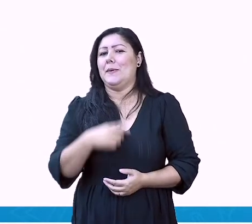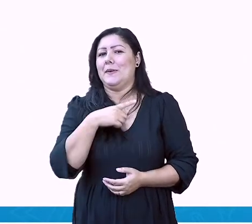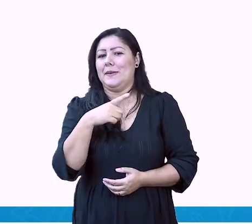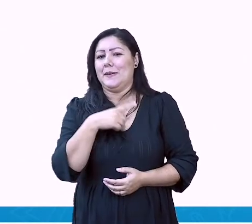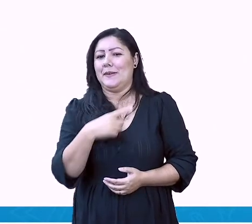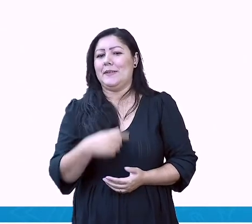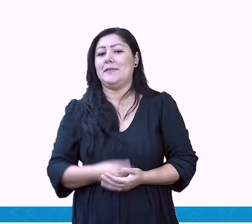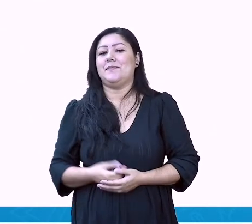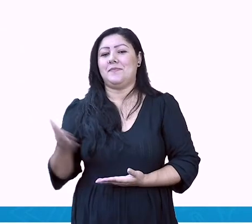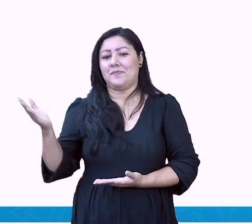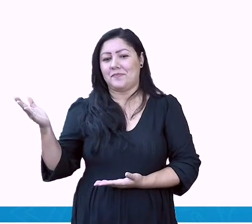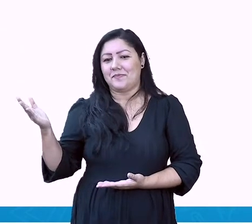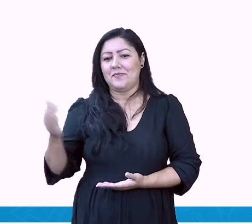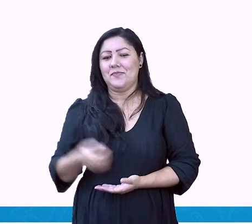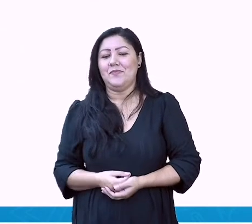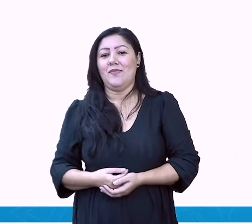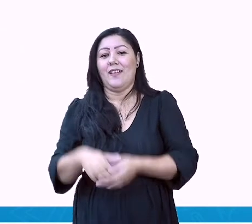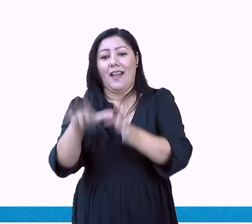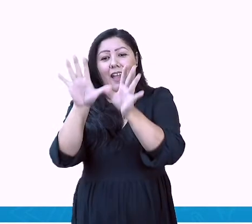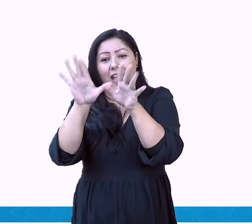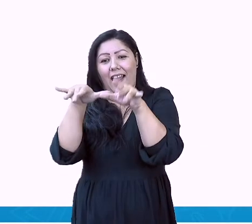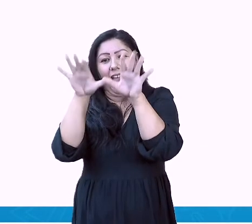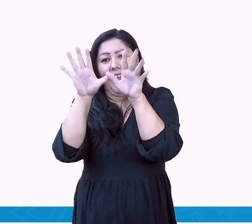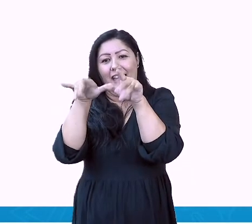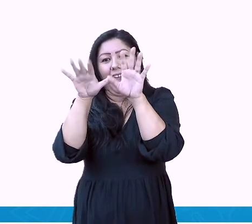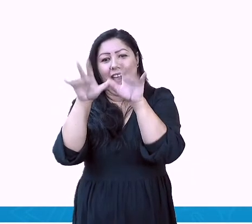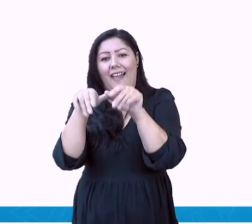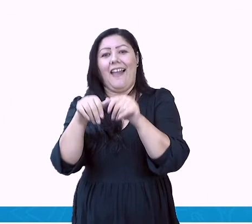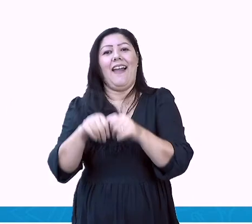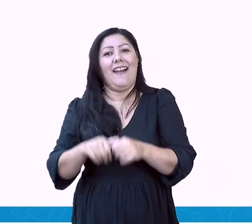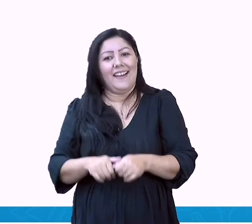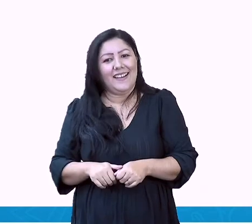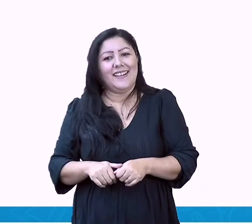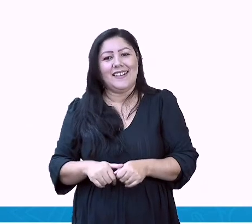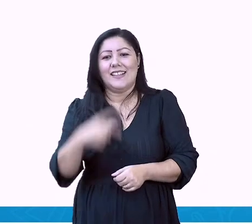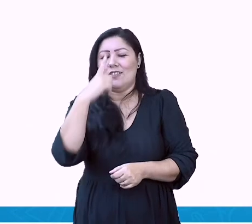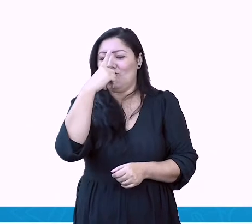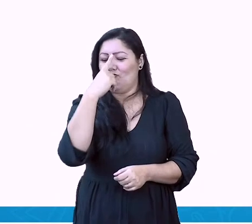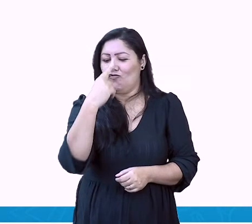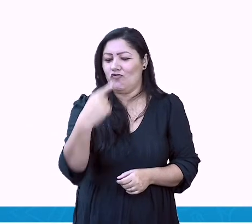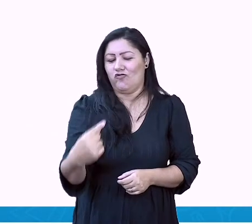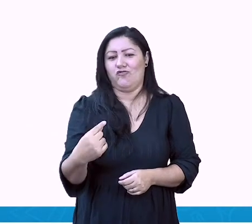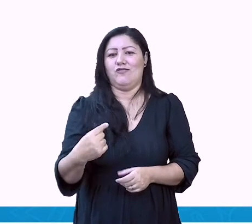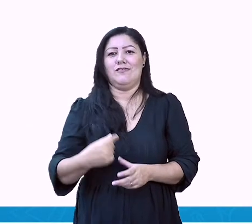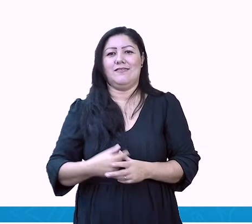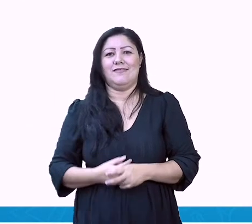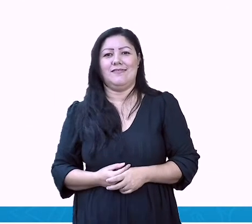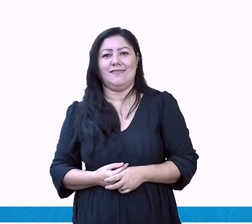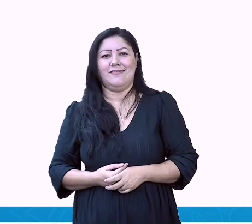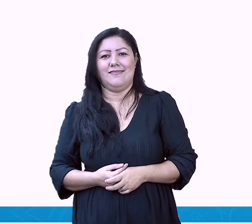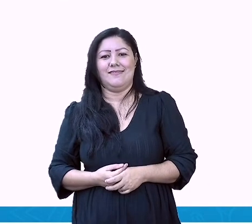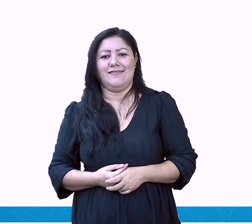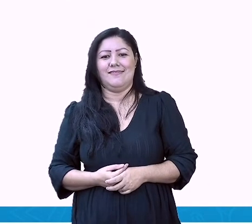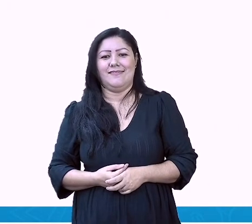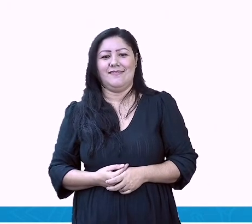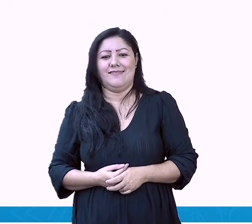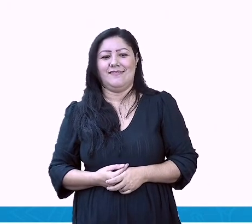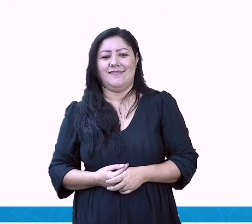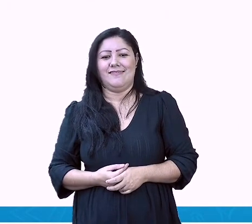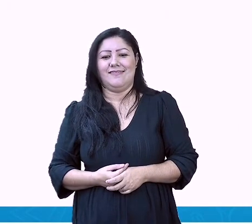Tá? E essa aqui é a árvore símbolo do nosso Pantanal.